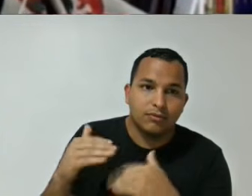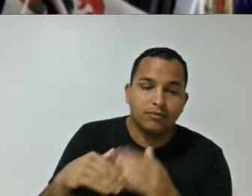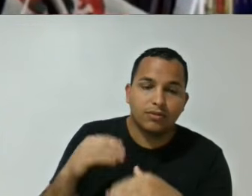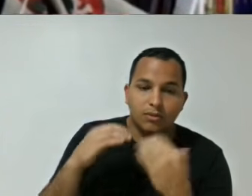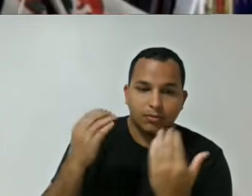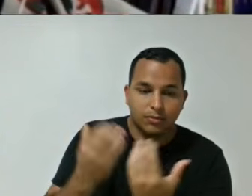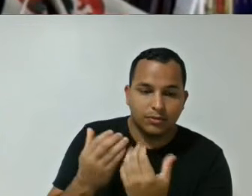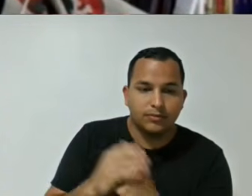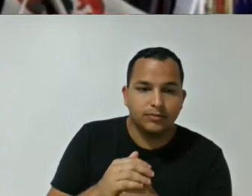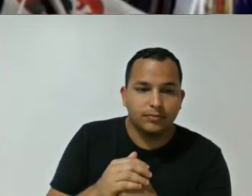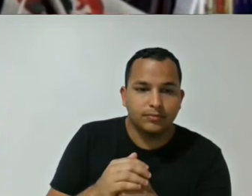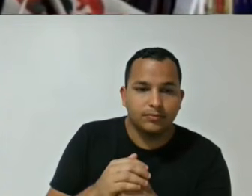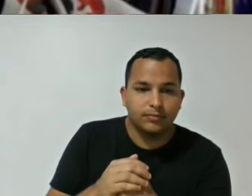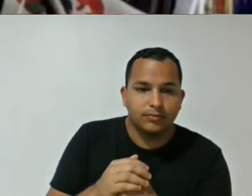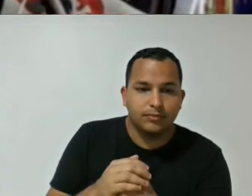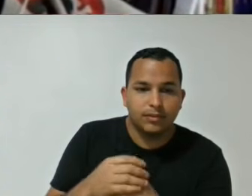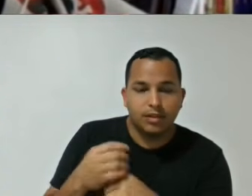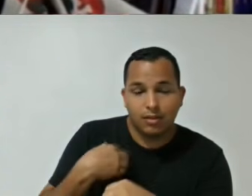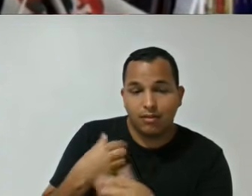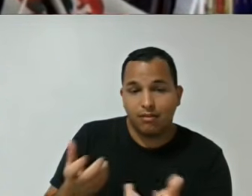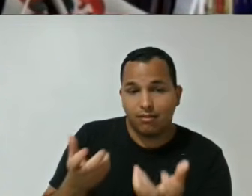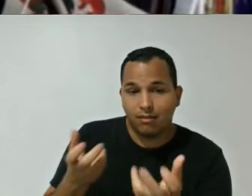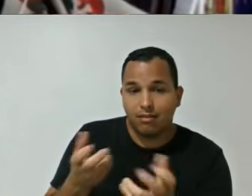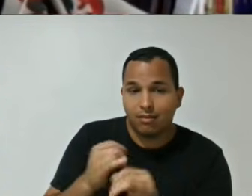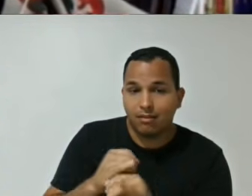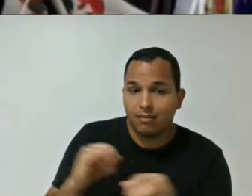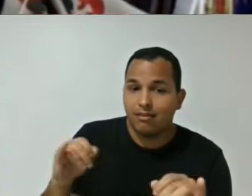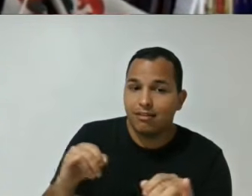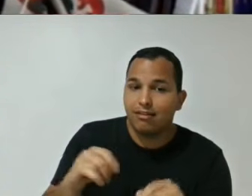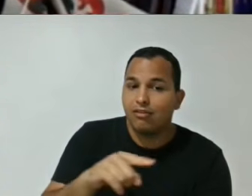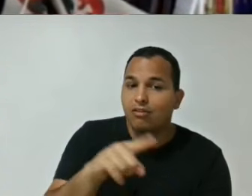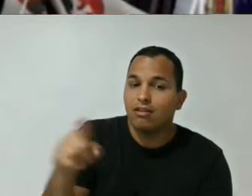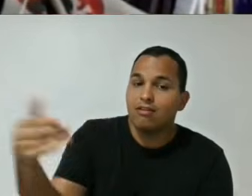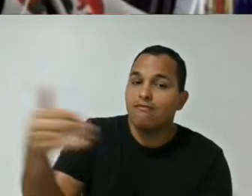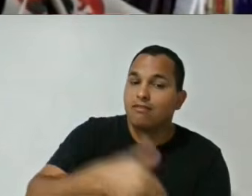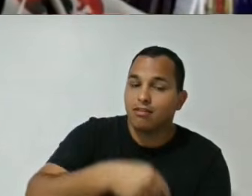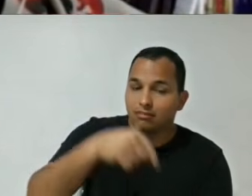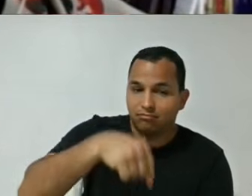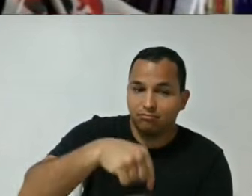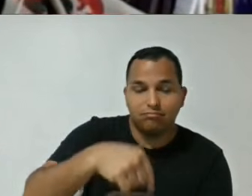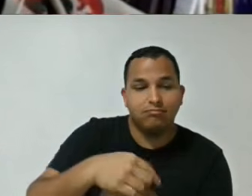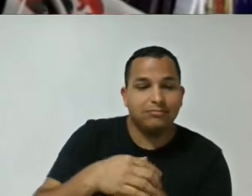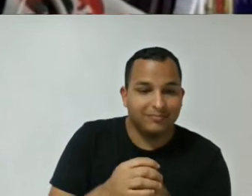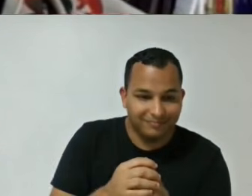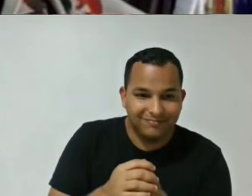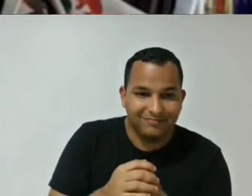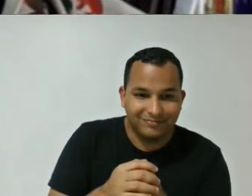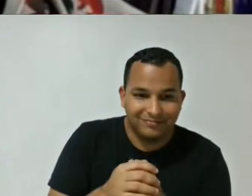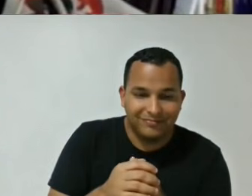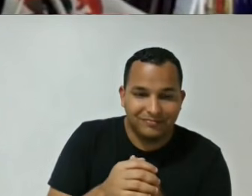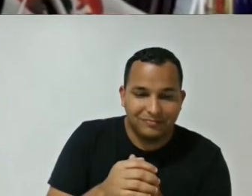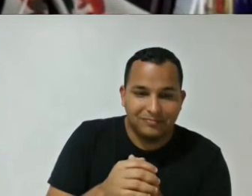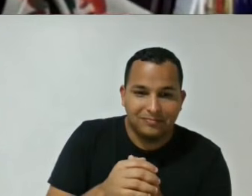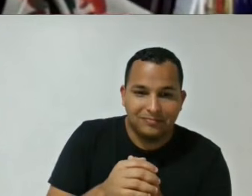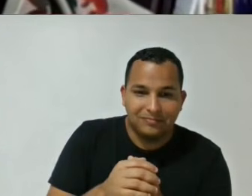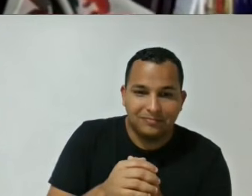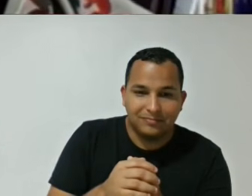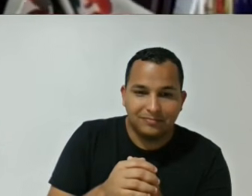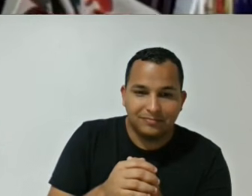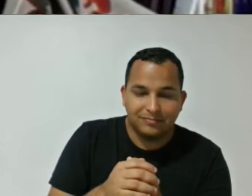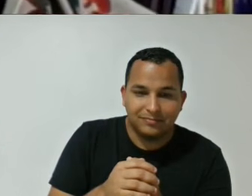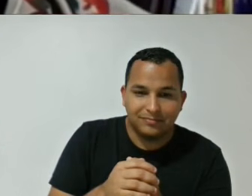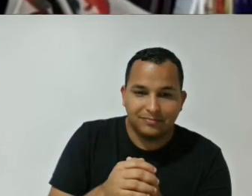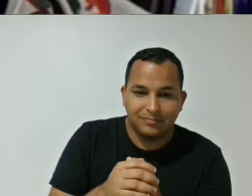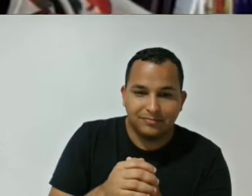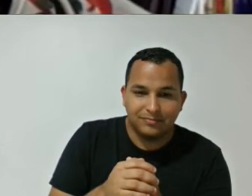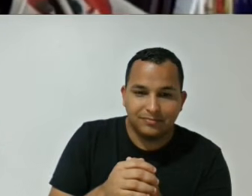eu gostaria de deixar para quem vier, né? Os futuros. Que essa